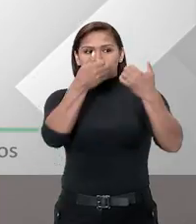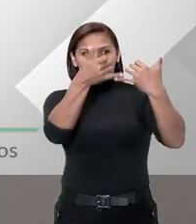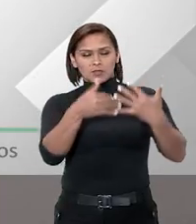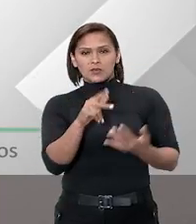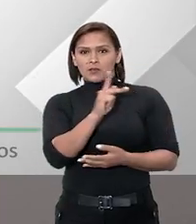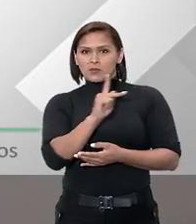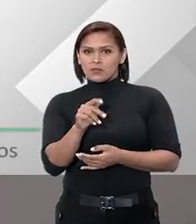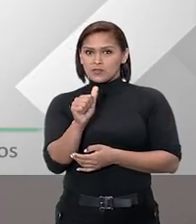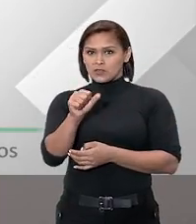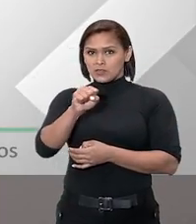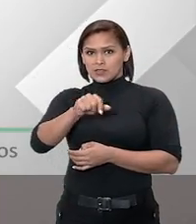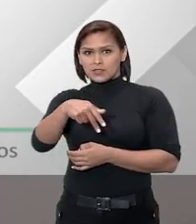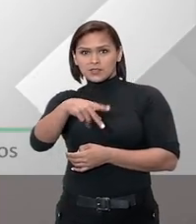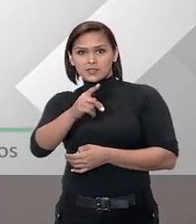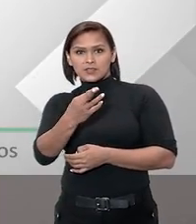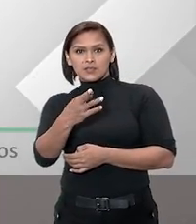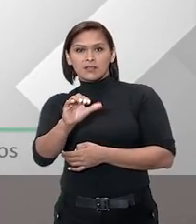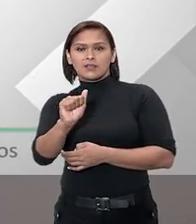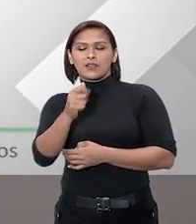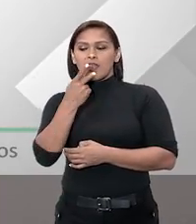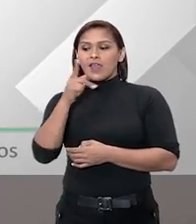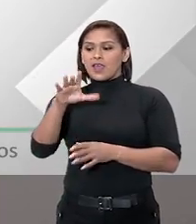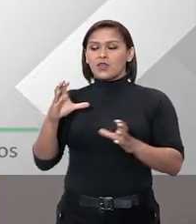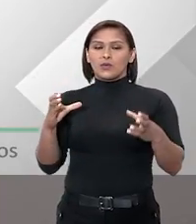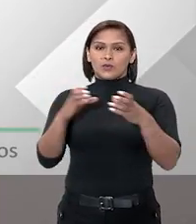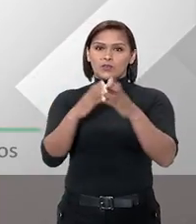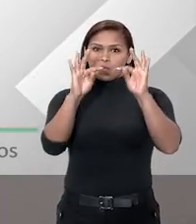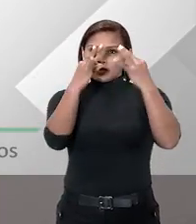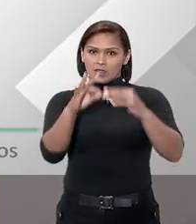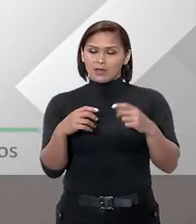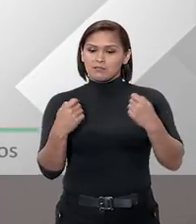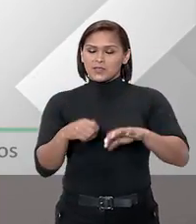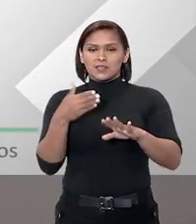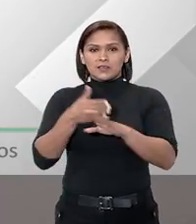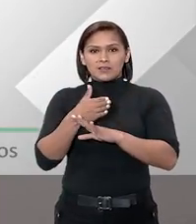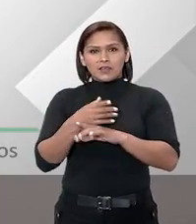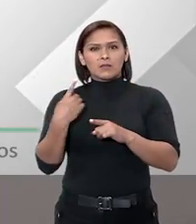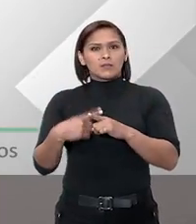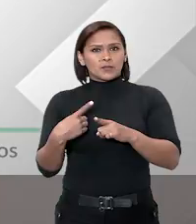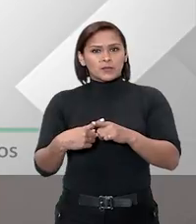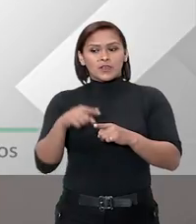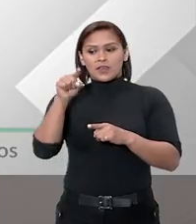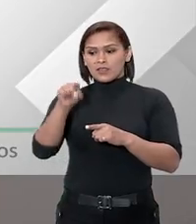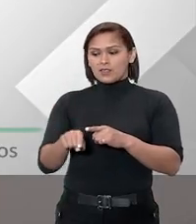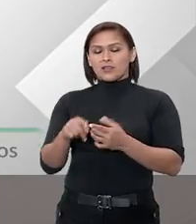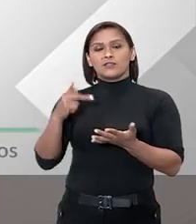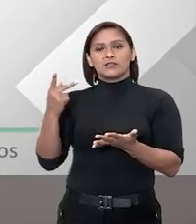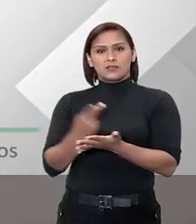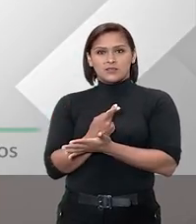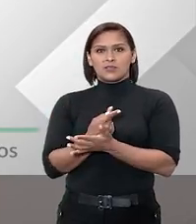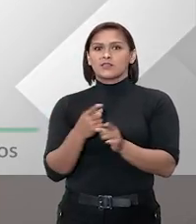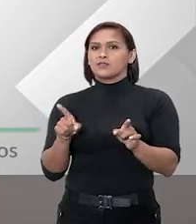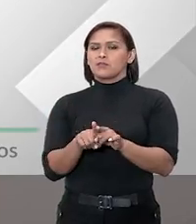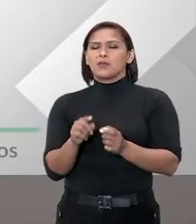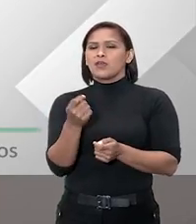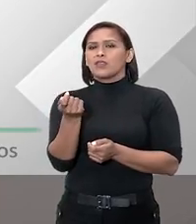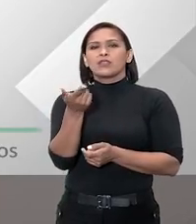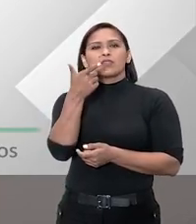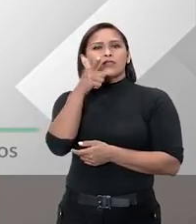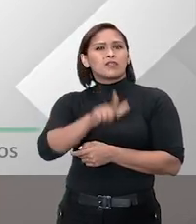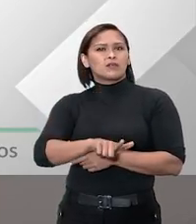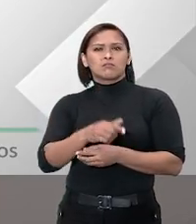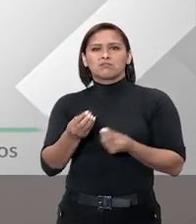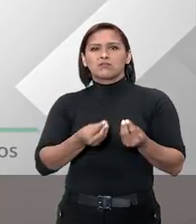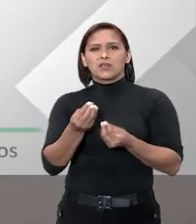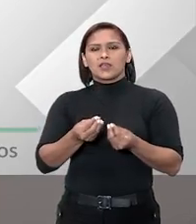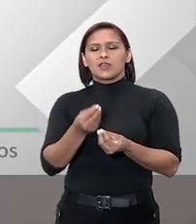muito bem a professora Sandra, nesse caso a equipe técnica tem que intervir, porque nessa hipótese também não há